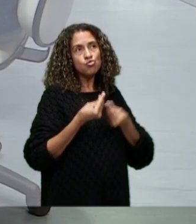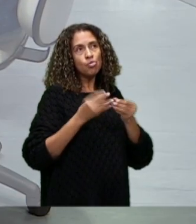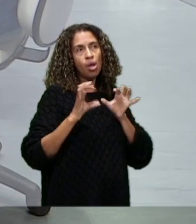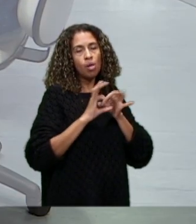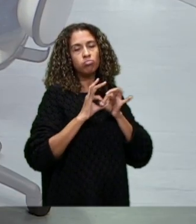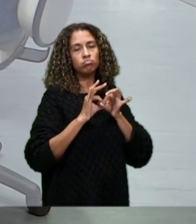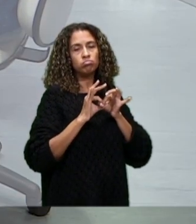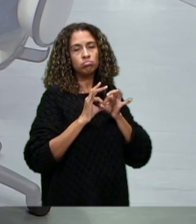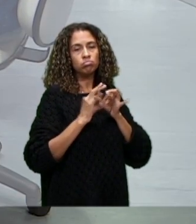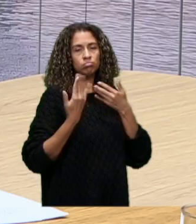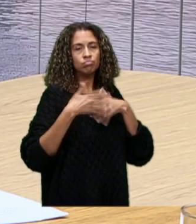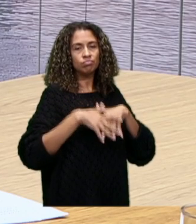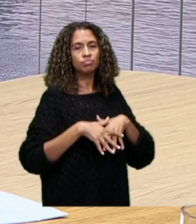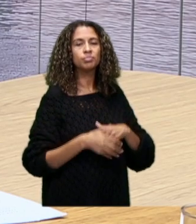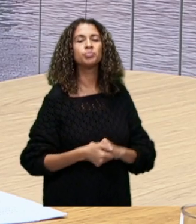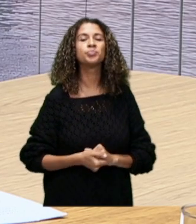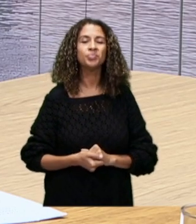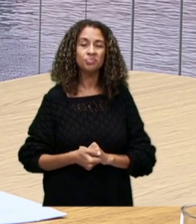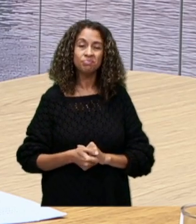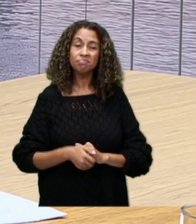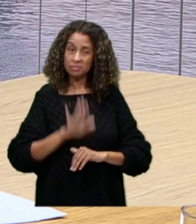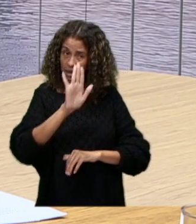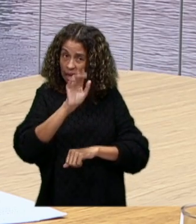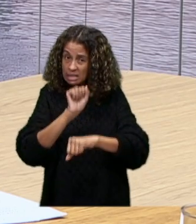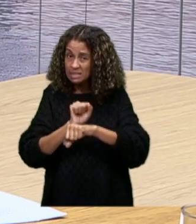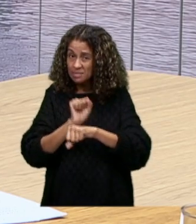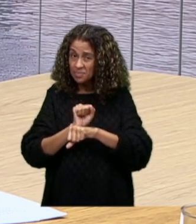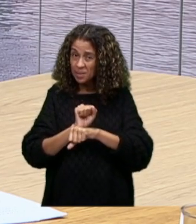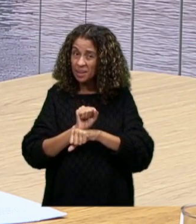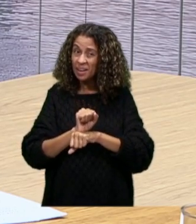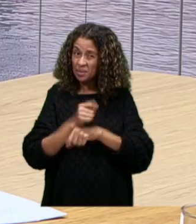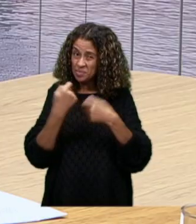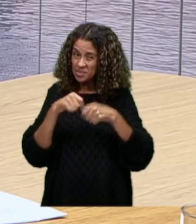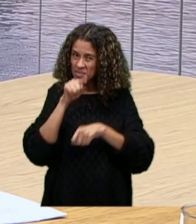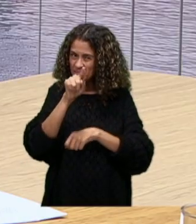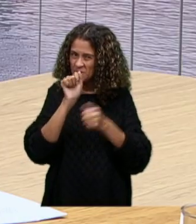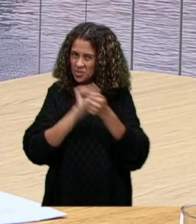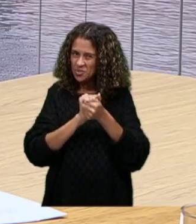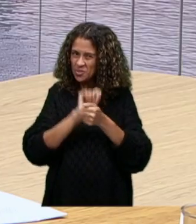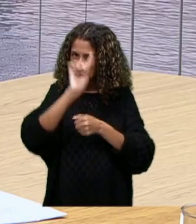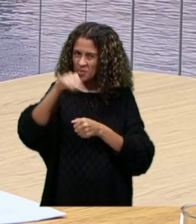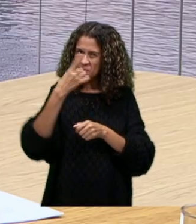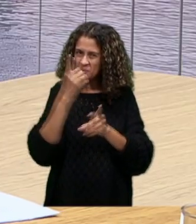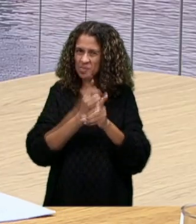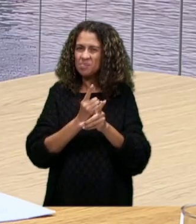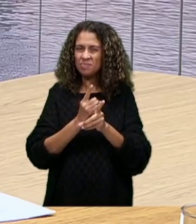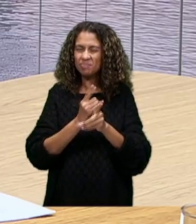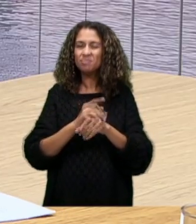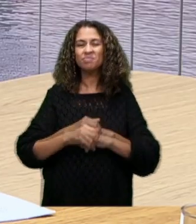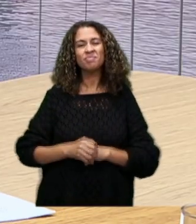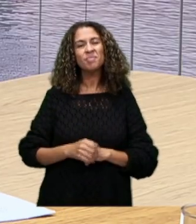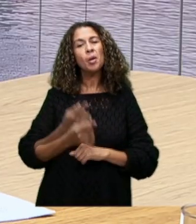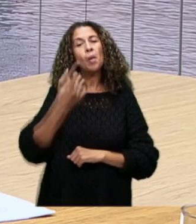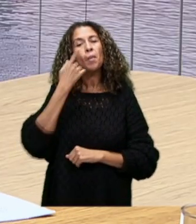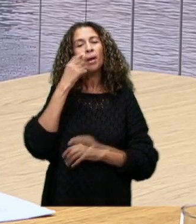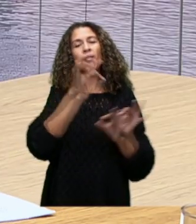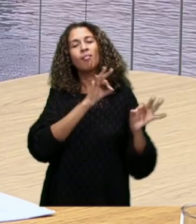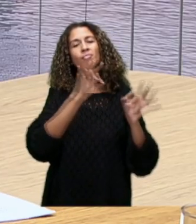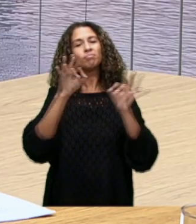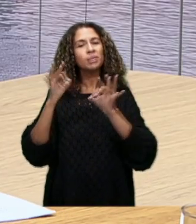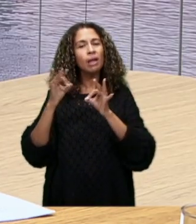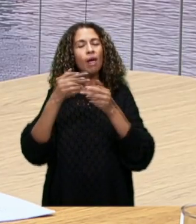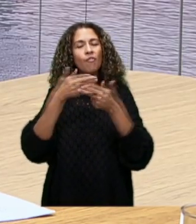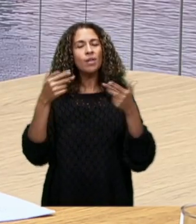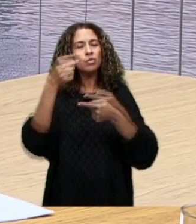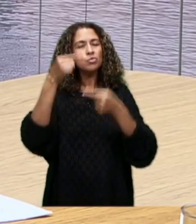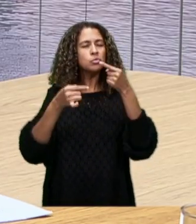integrada, né? Perfeito. Não saia daí, tá? A gente precisamos de você também no próximo bloco aqui para nos ver tantas